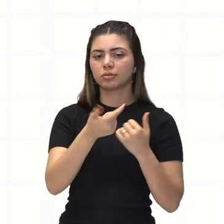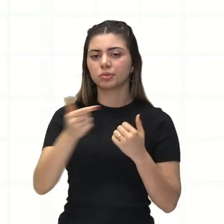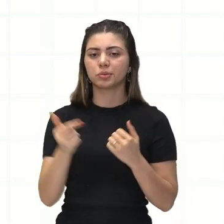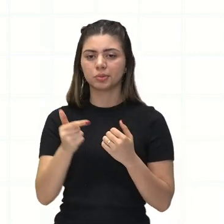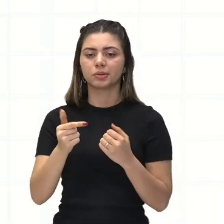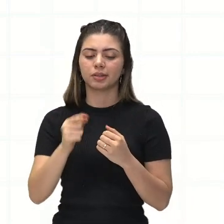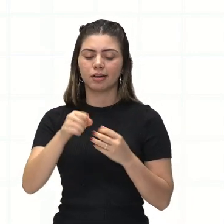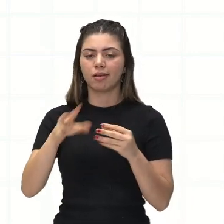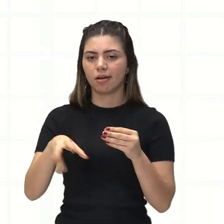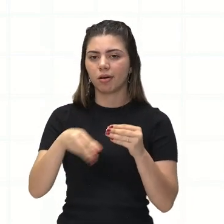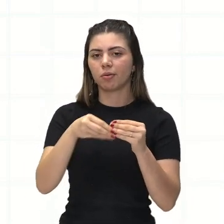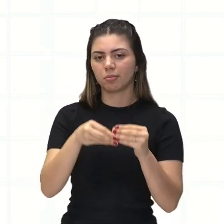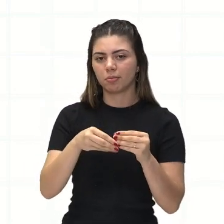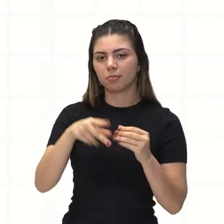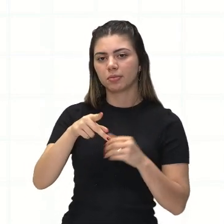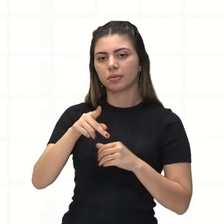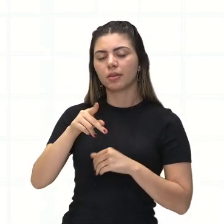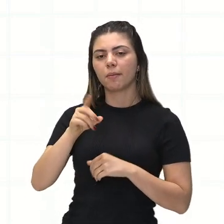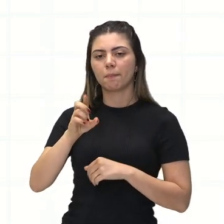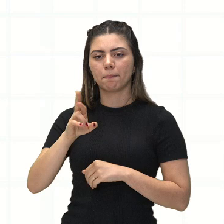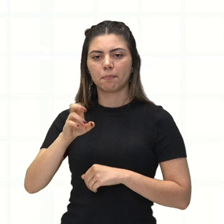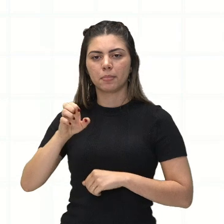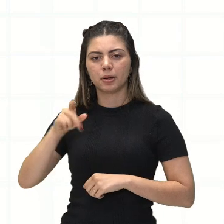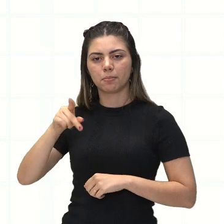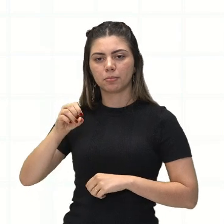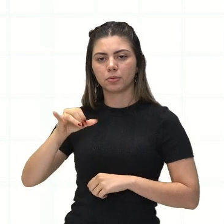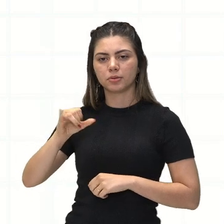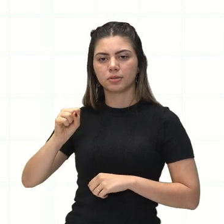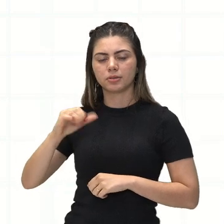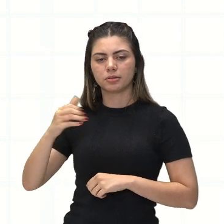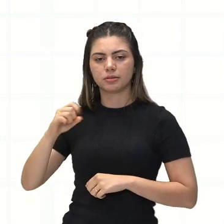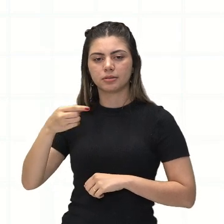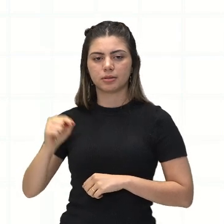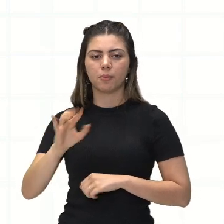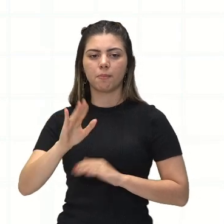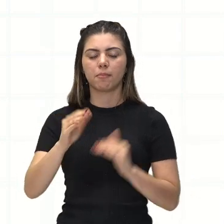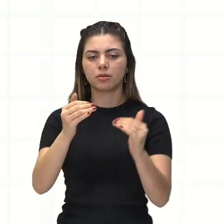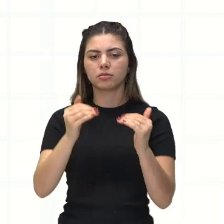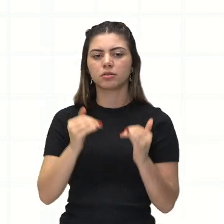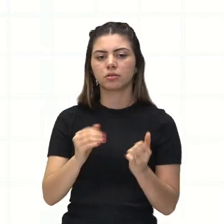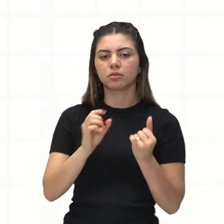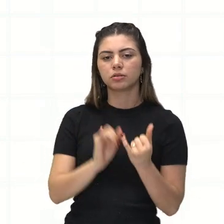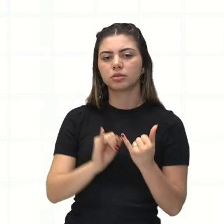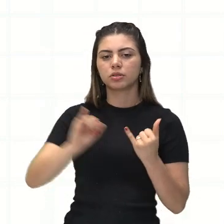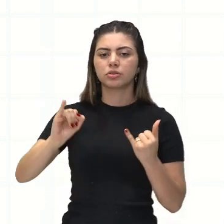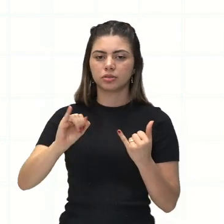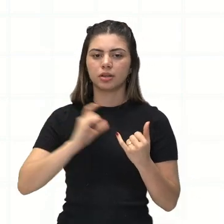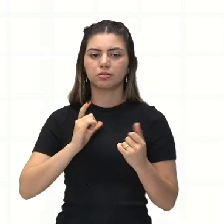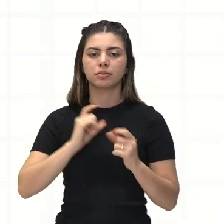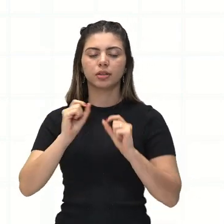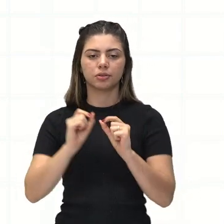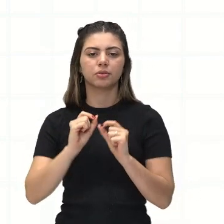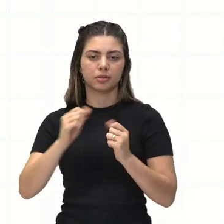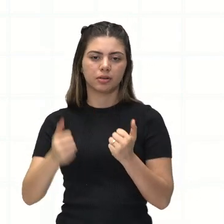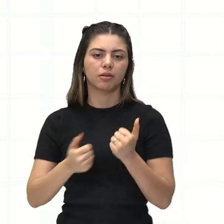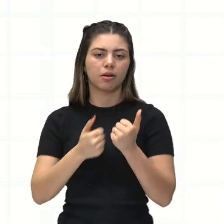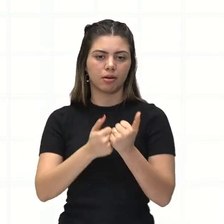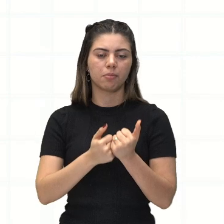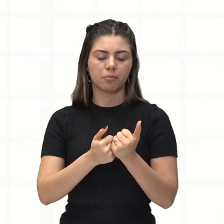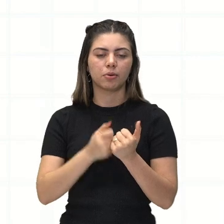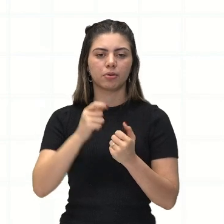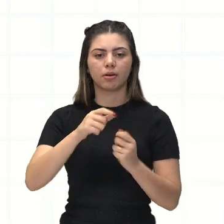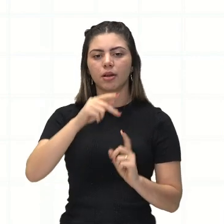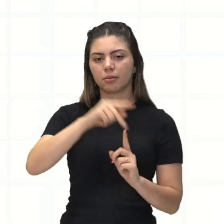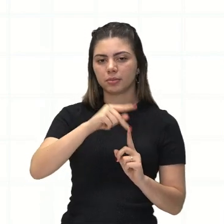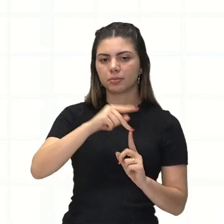objeto indireto. Indica para quem ou para o que é dirigida a ação do verbo, respondendo a pergunta para quem ou para que, entre outras